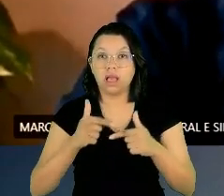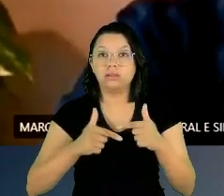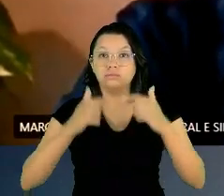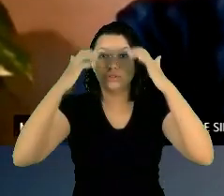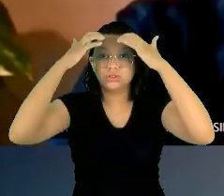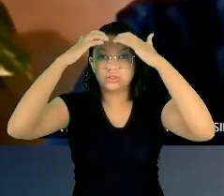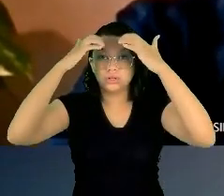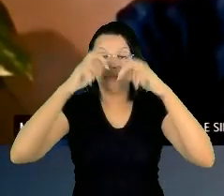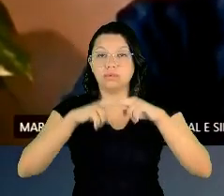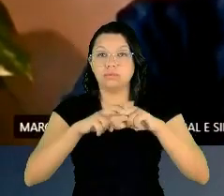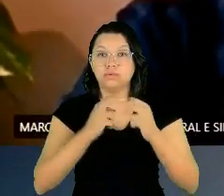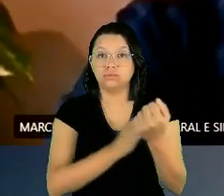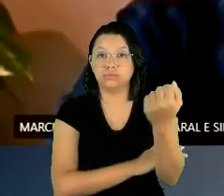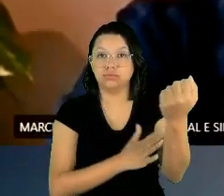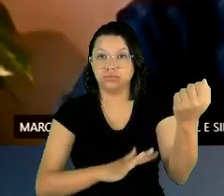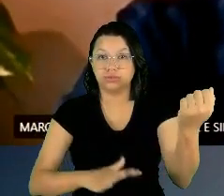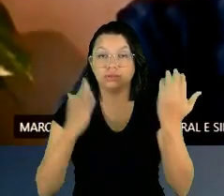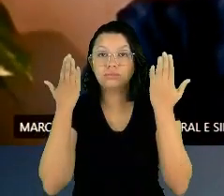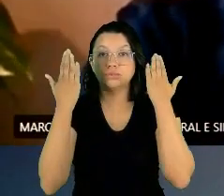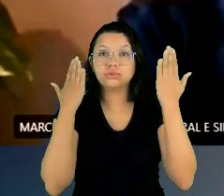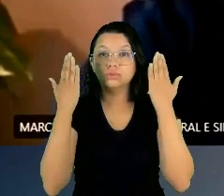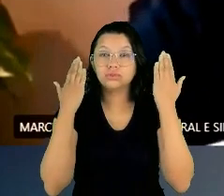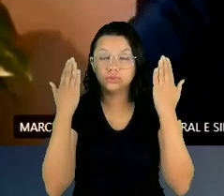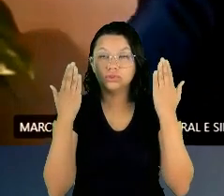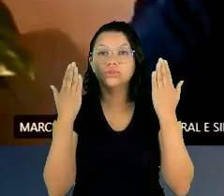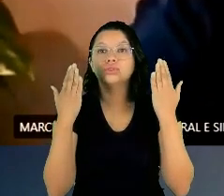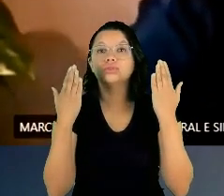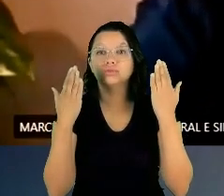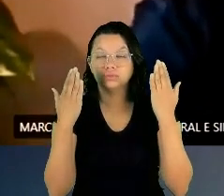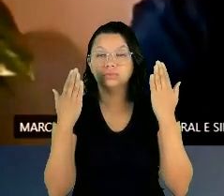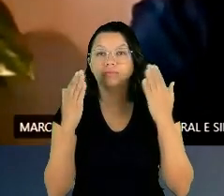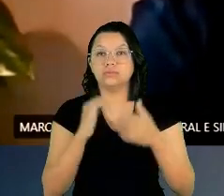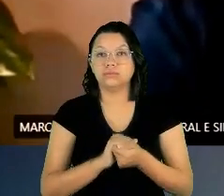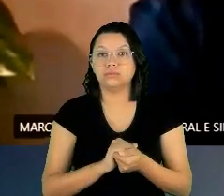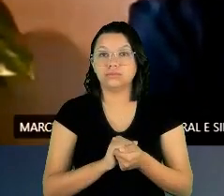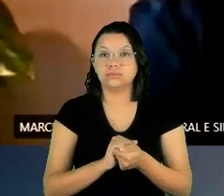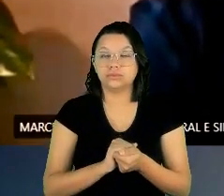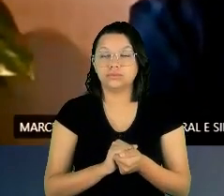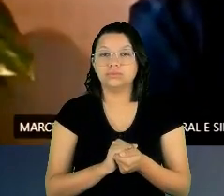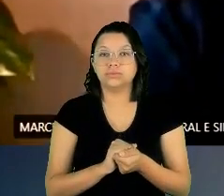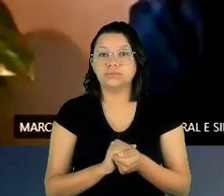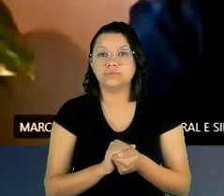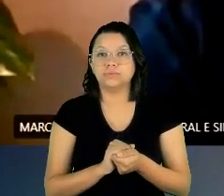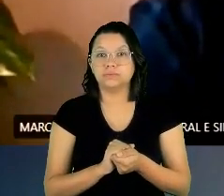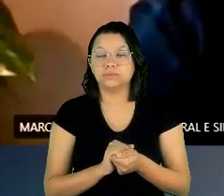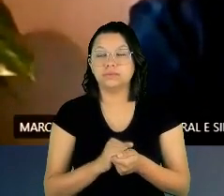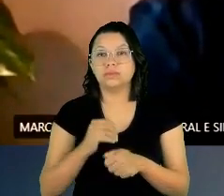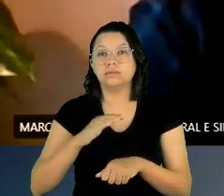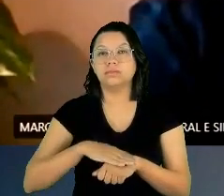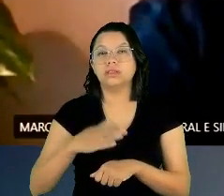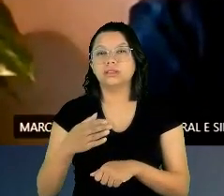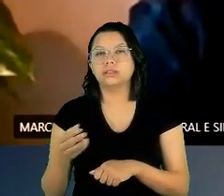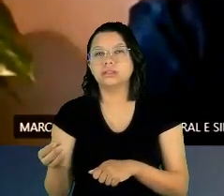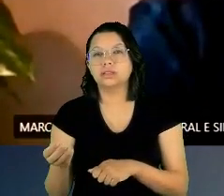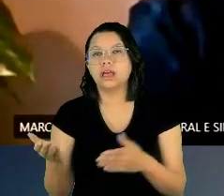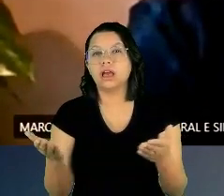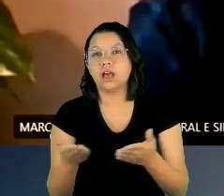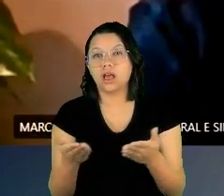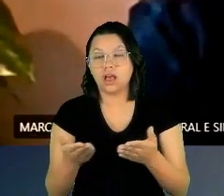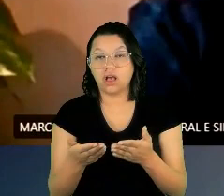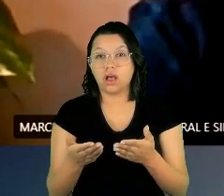sanguíneo, a psicologia cognitiva, a neurologia, e